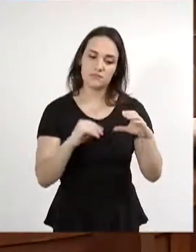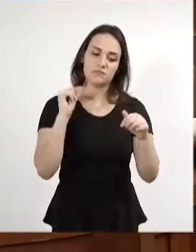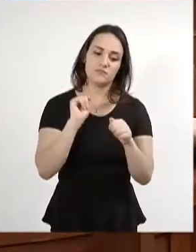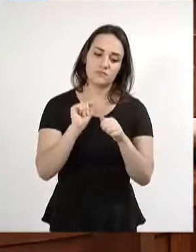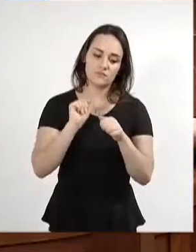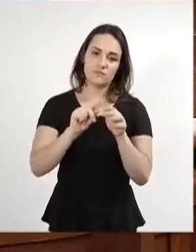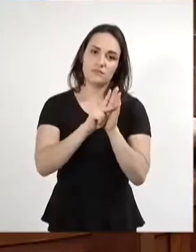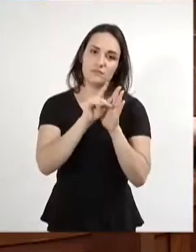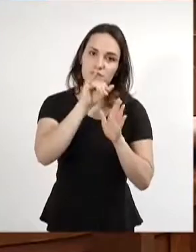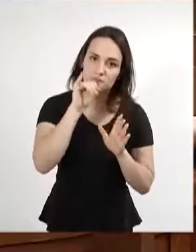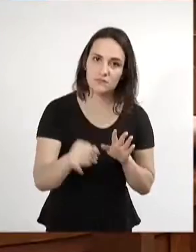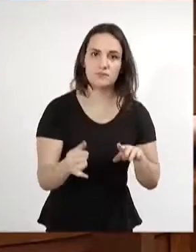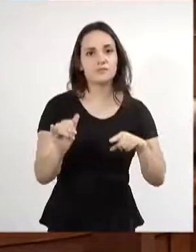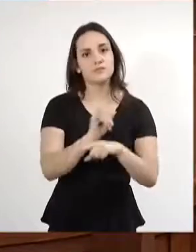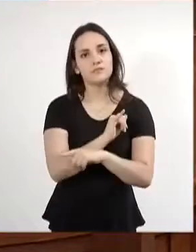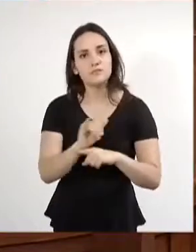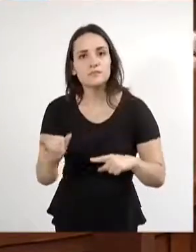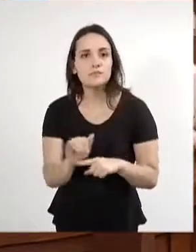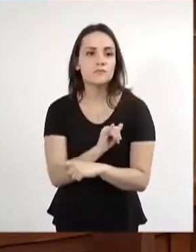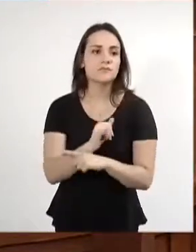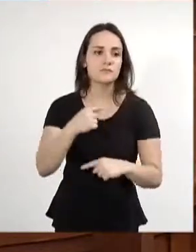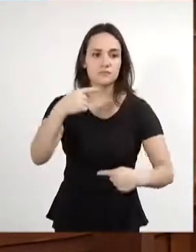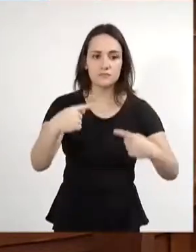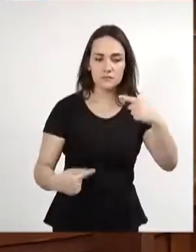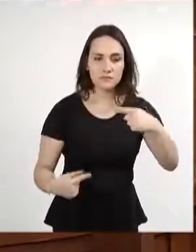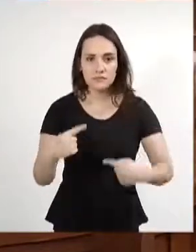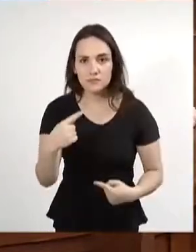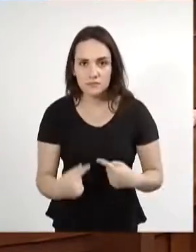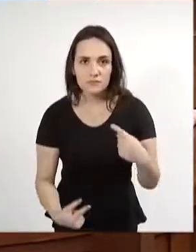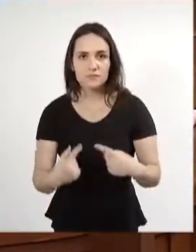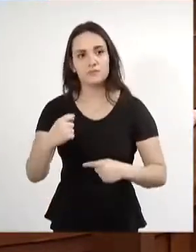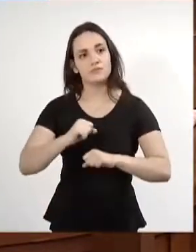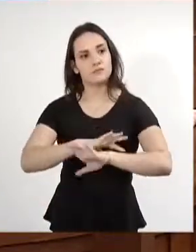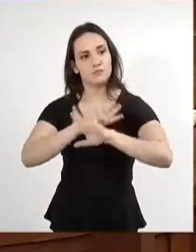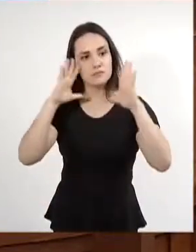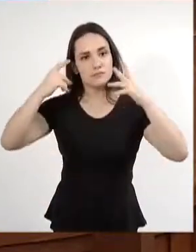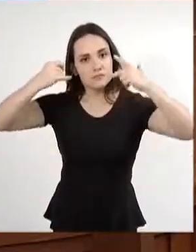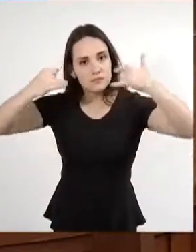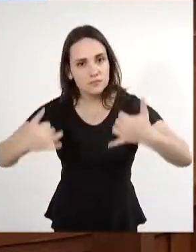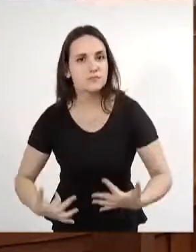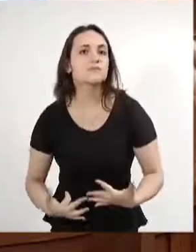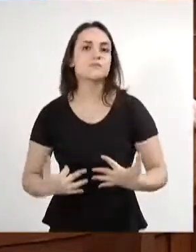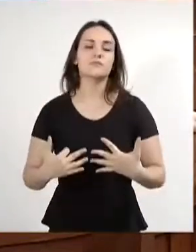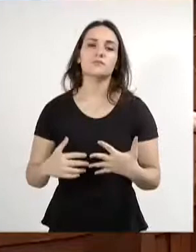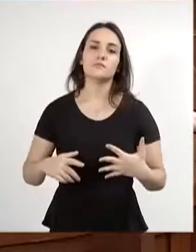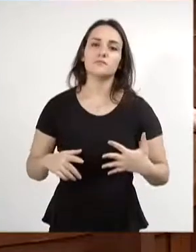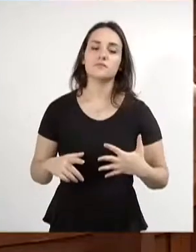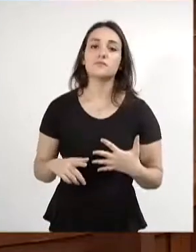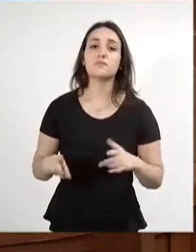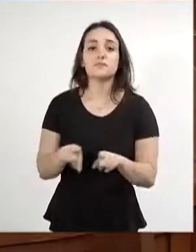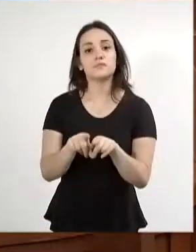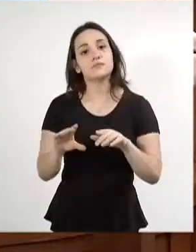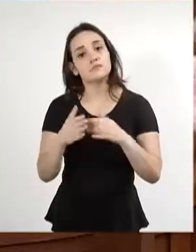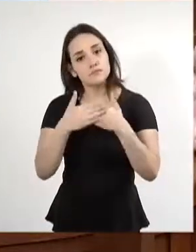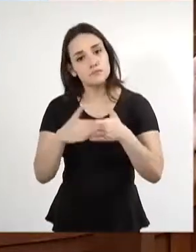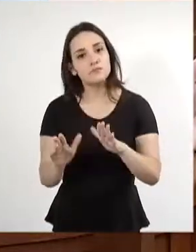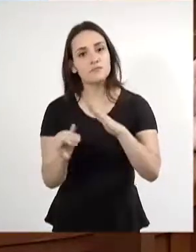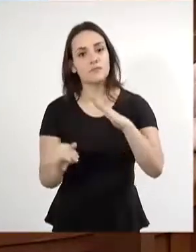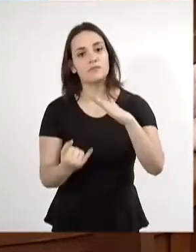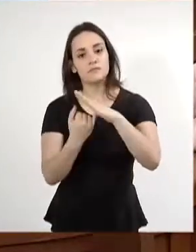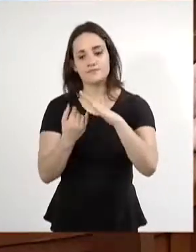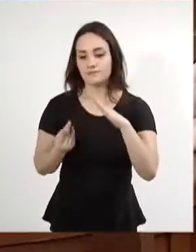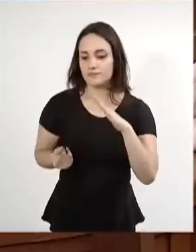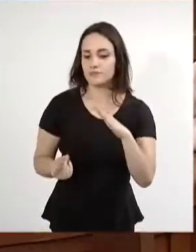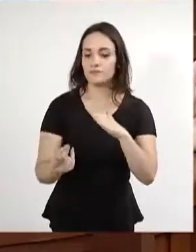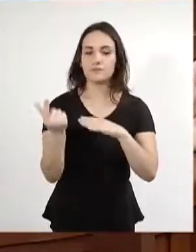projetos, em ações, em debates, em esclarecimentos, em instituições de longa permanência